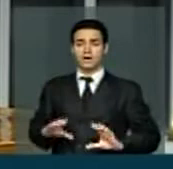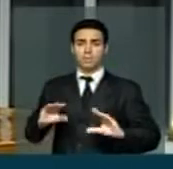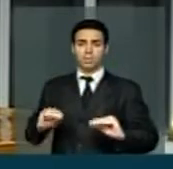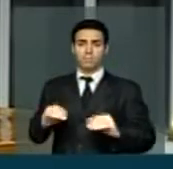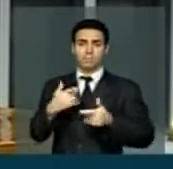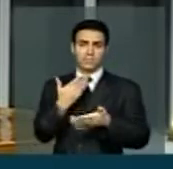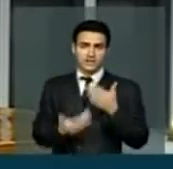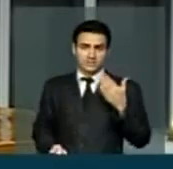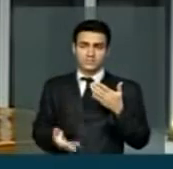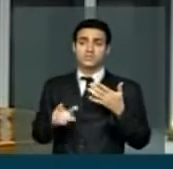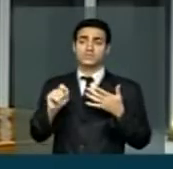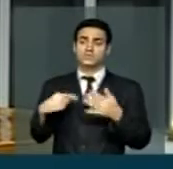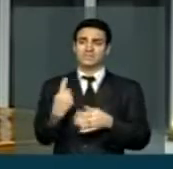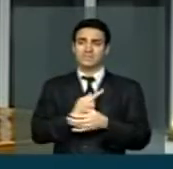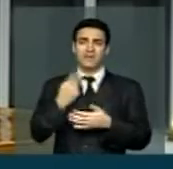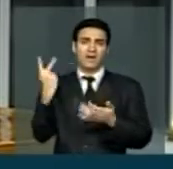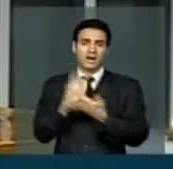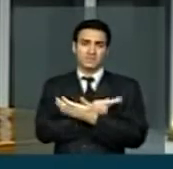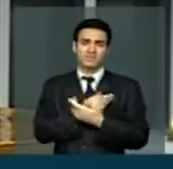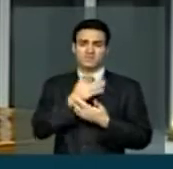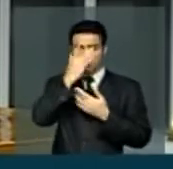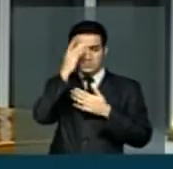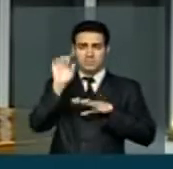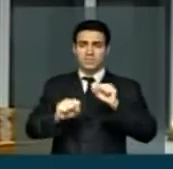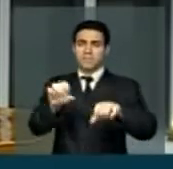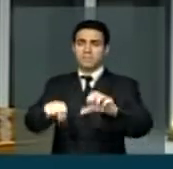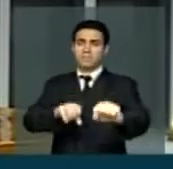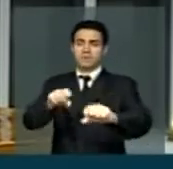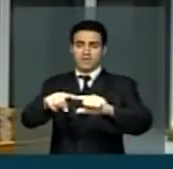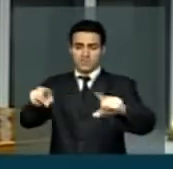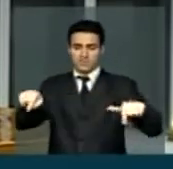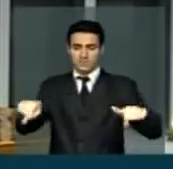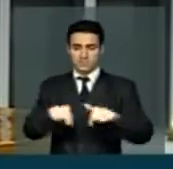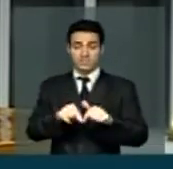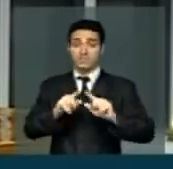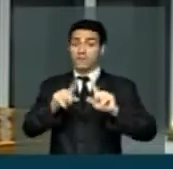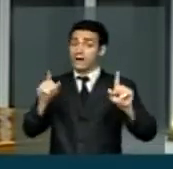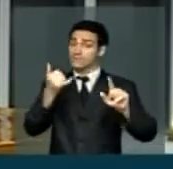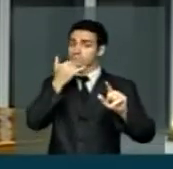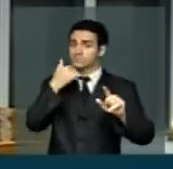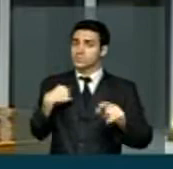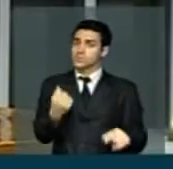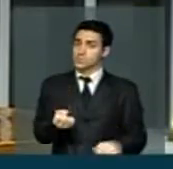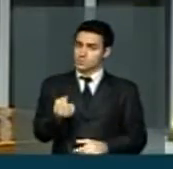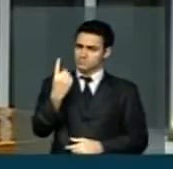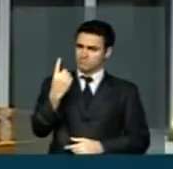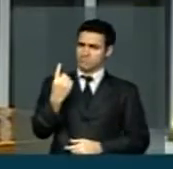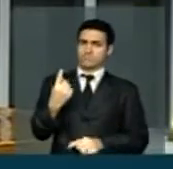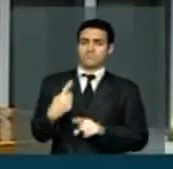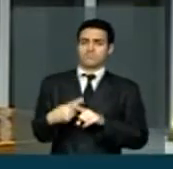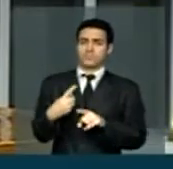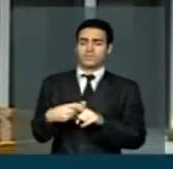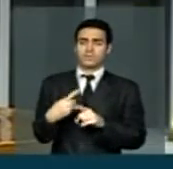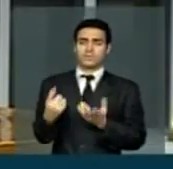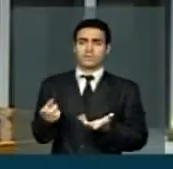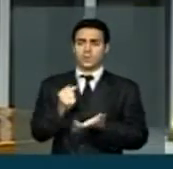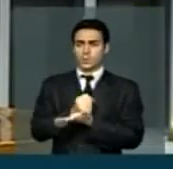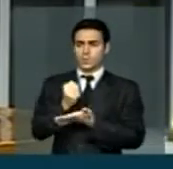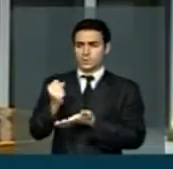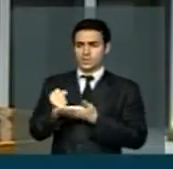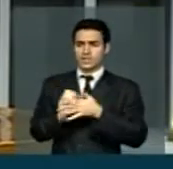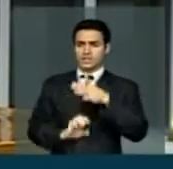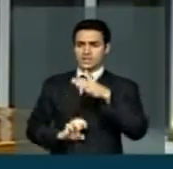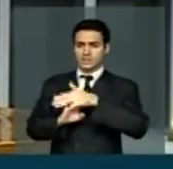cidades brasileiras, de uma ocupação desordenada. O que nos causa estranheza é o fato, primeiro, de termos a contratação